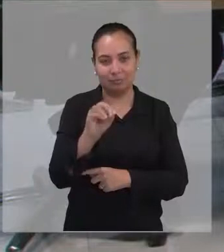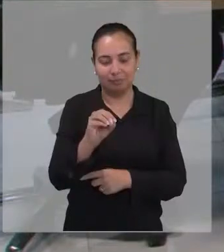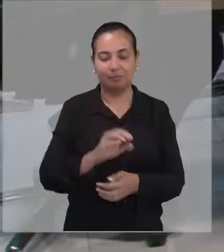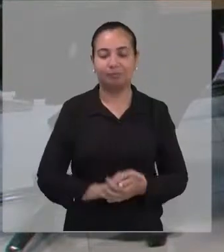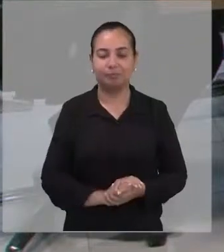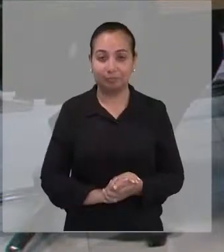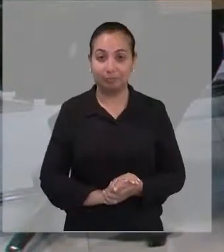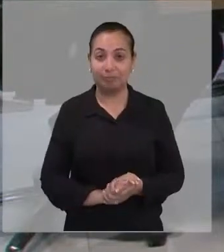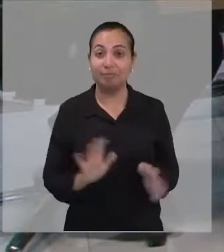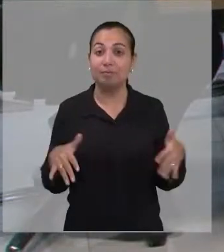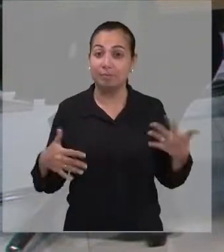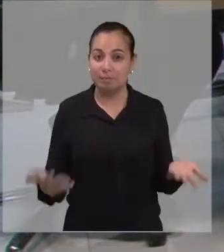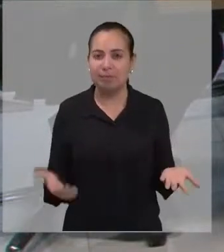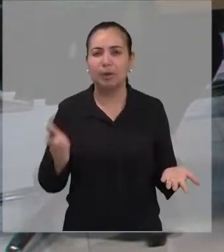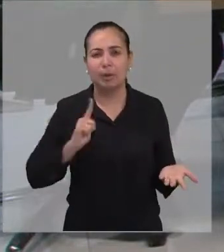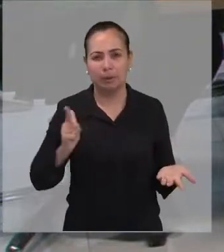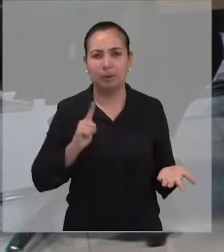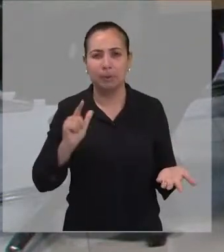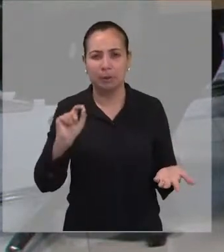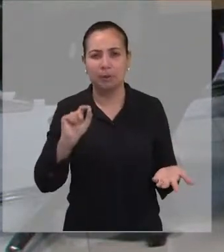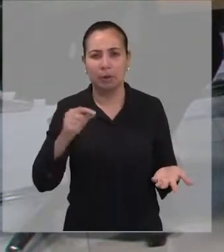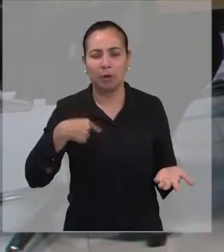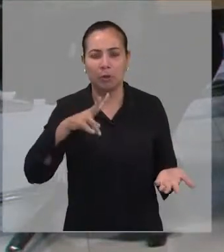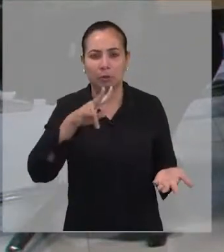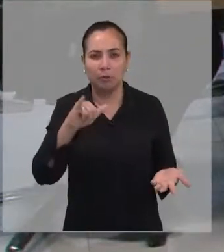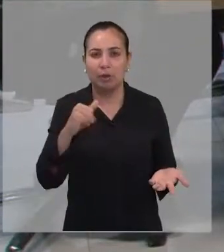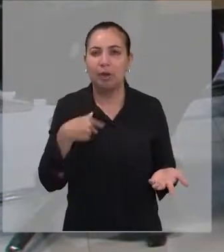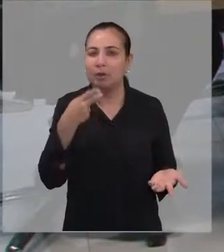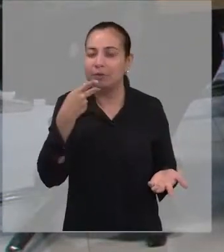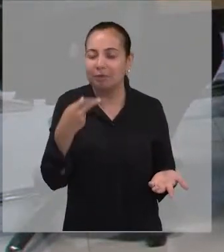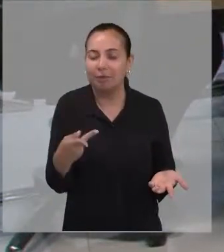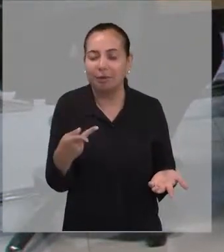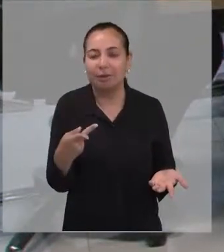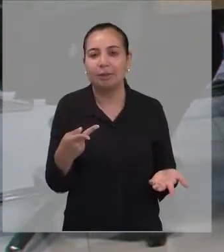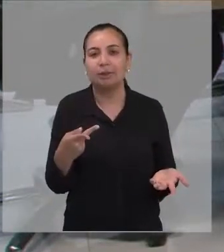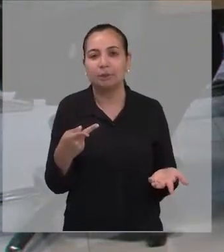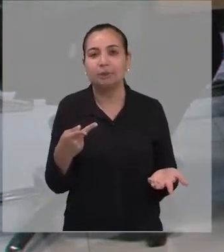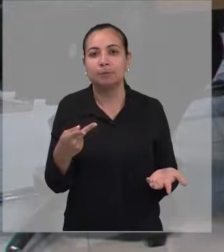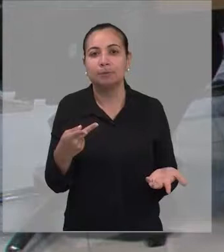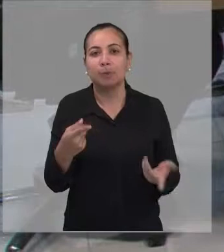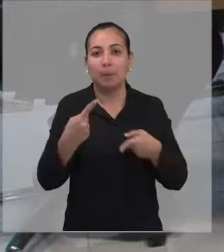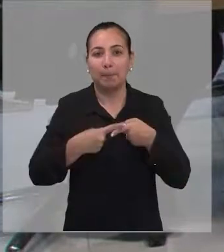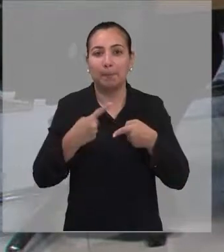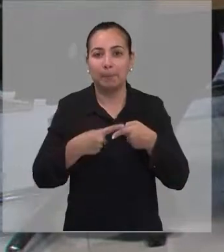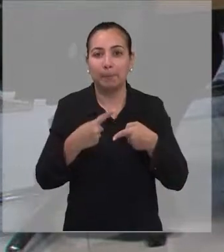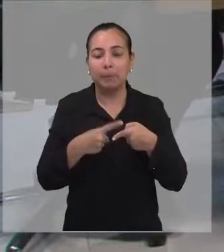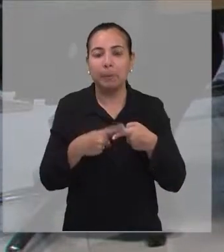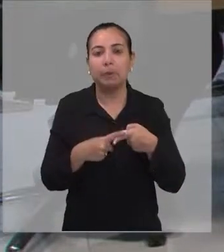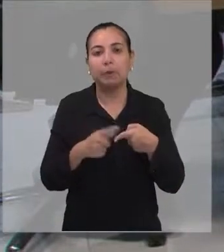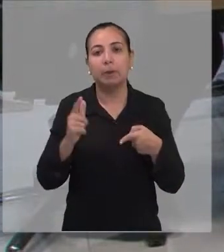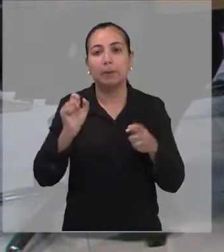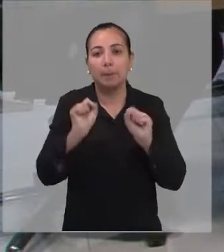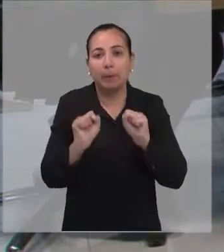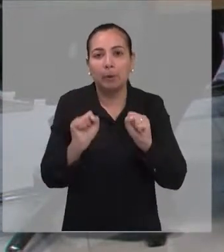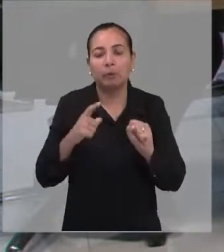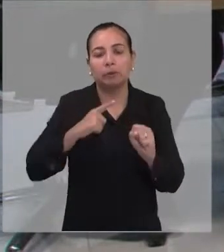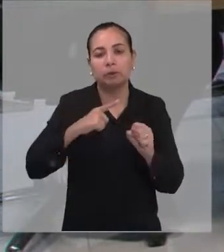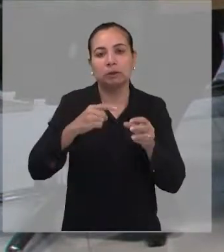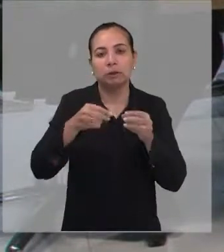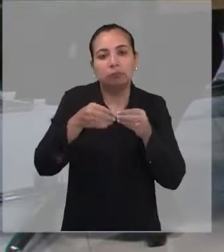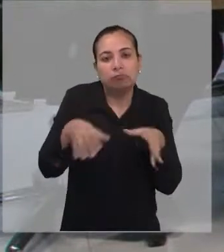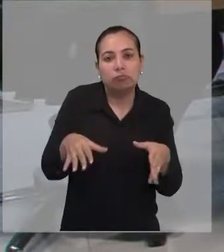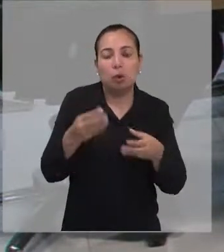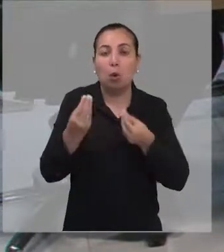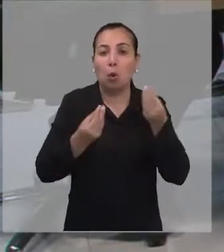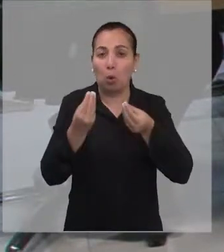Tem um aspecto que eu vou me permitir aqui meter a minha colher, político, como consequência imediata. Todos